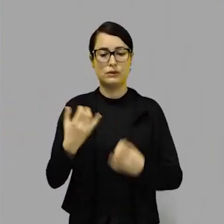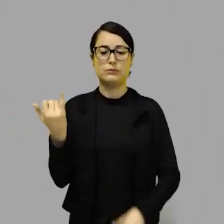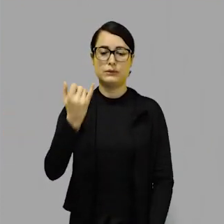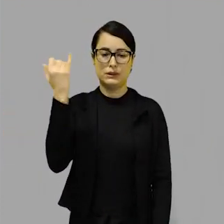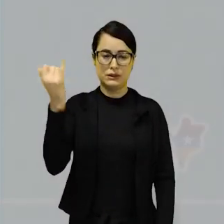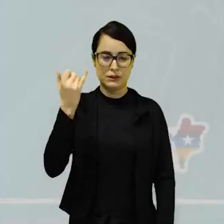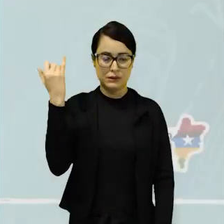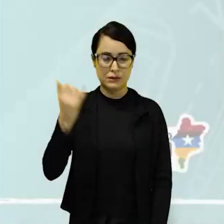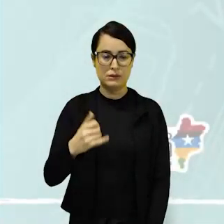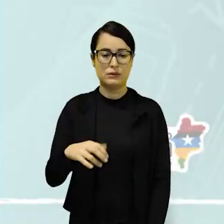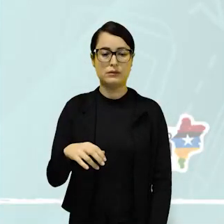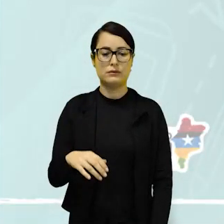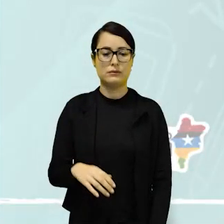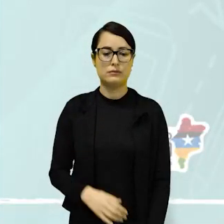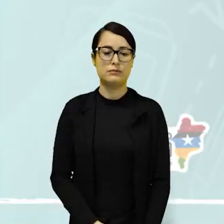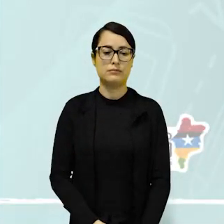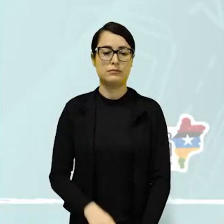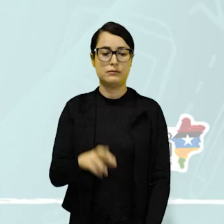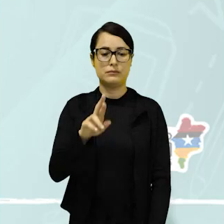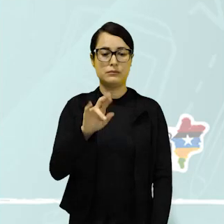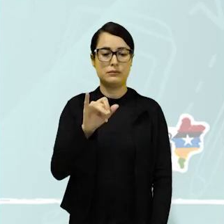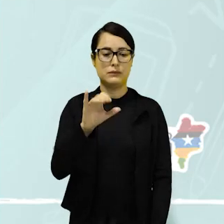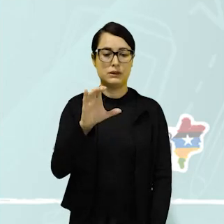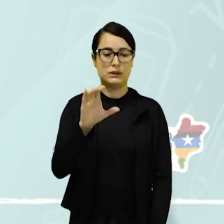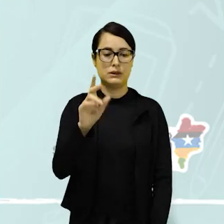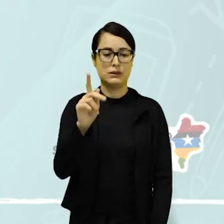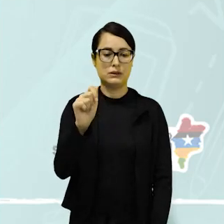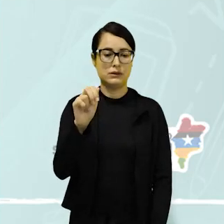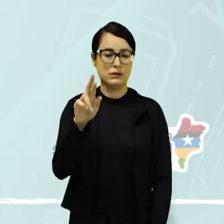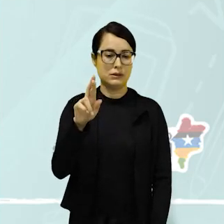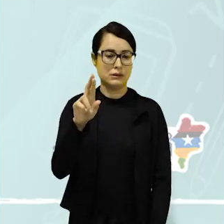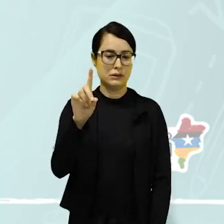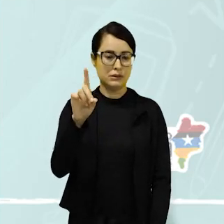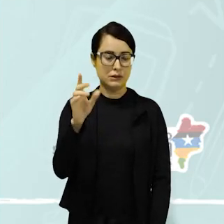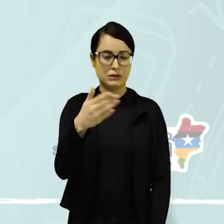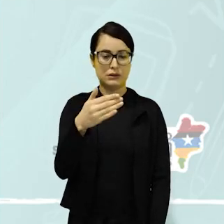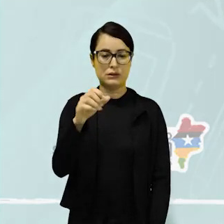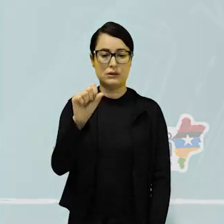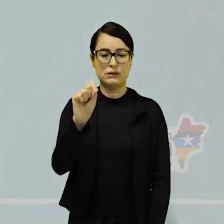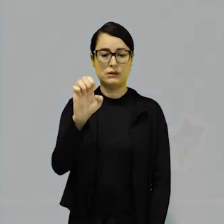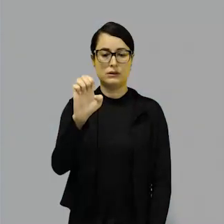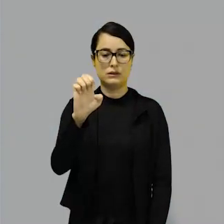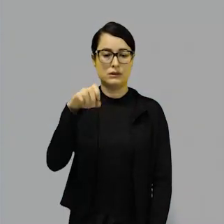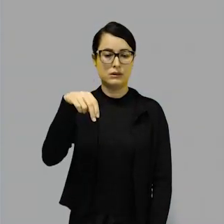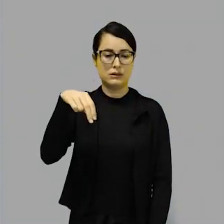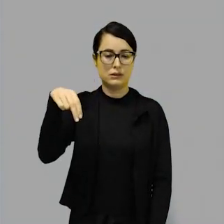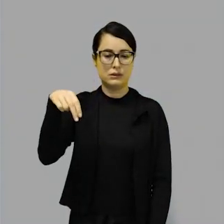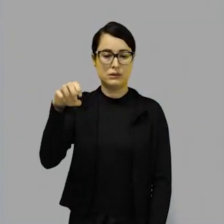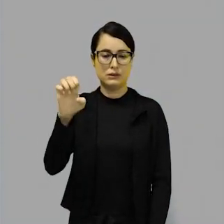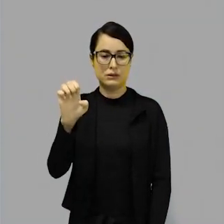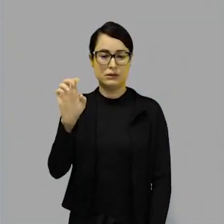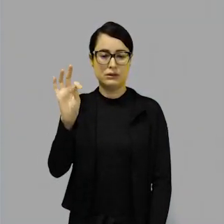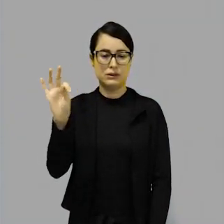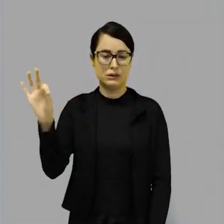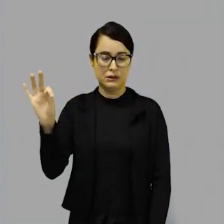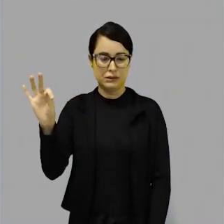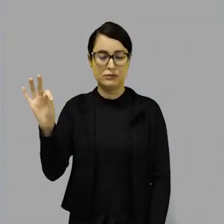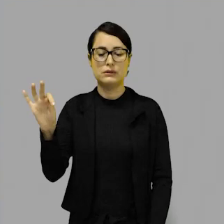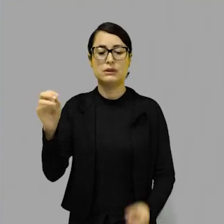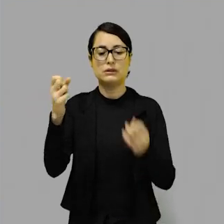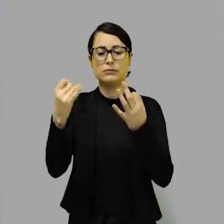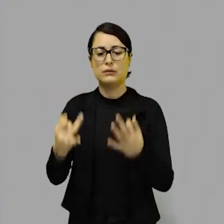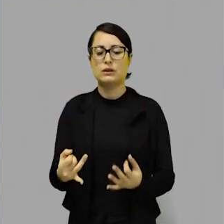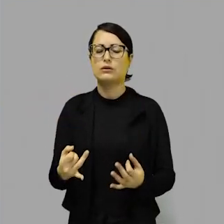contemporânea, que é o Richard Sennett. O Sennett, ele abordou muito as questões relacionadas ao mundo do